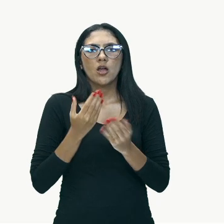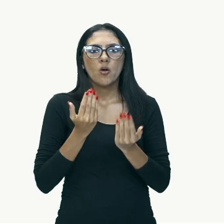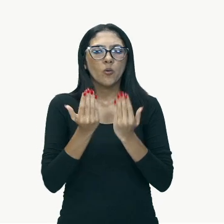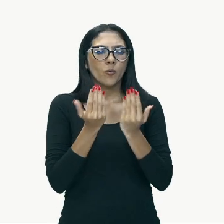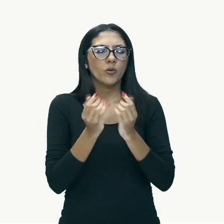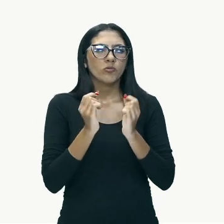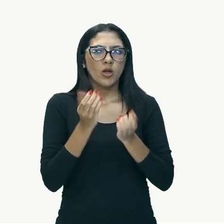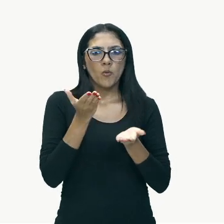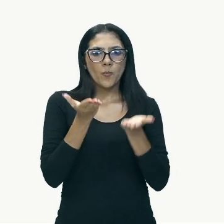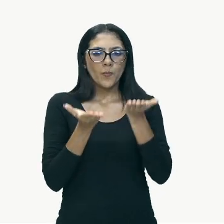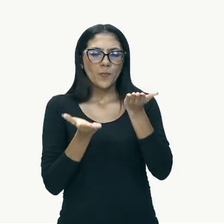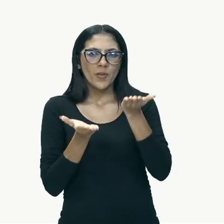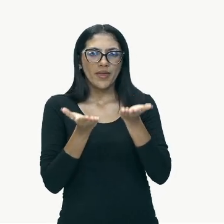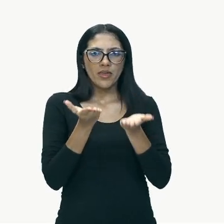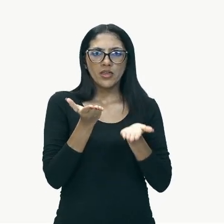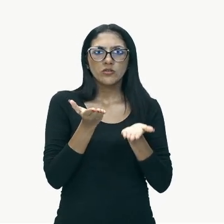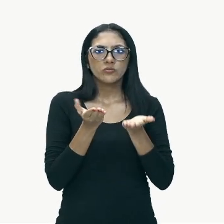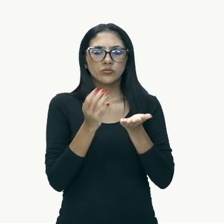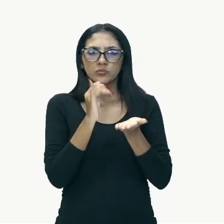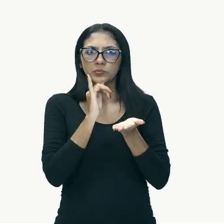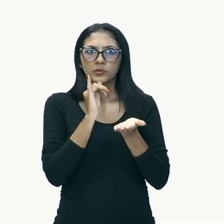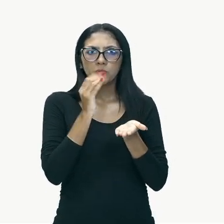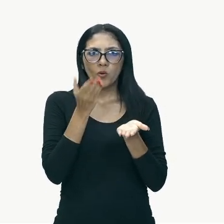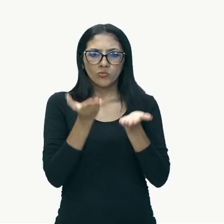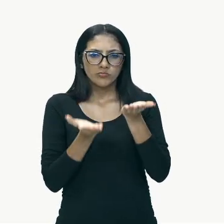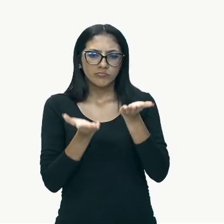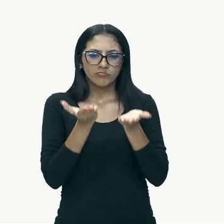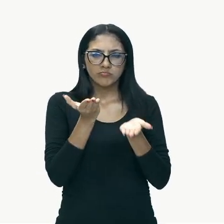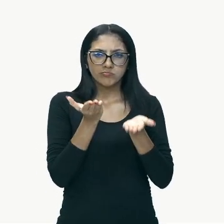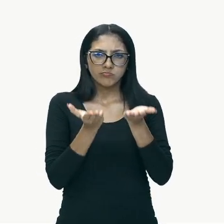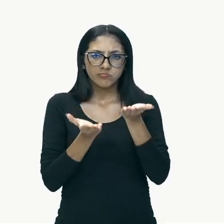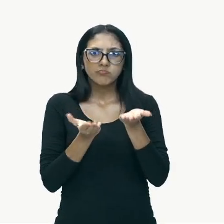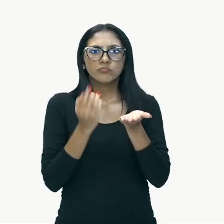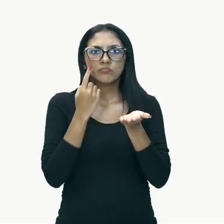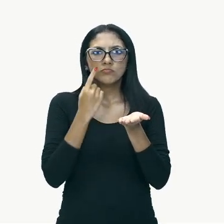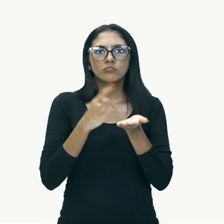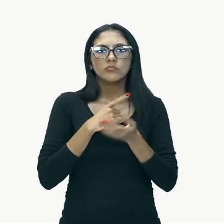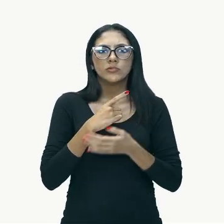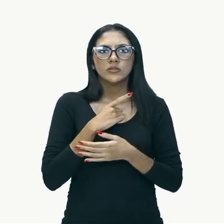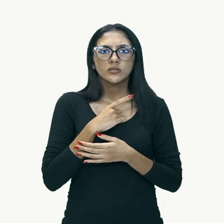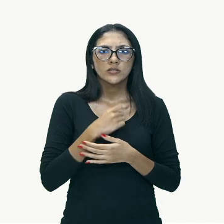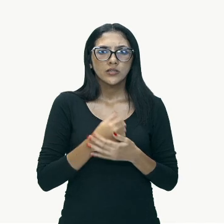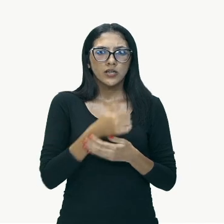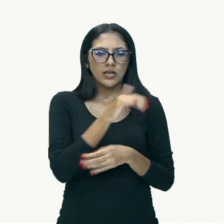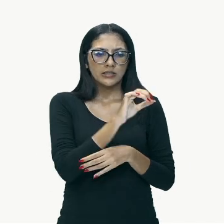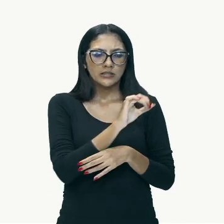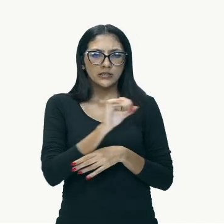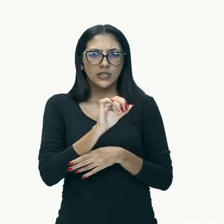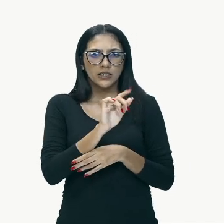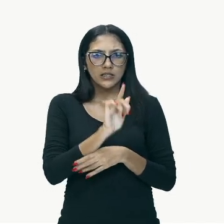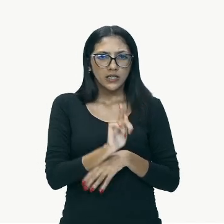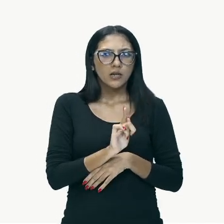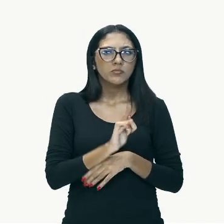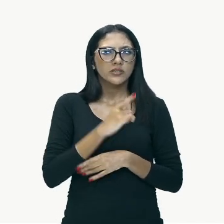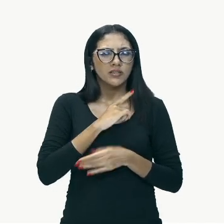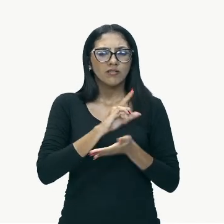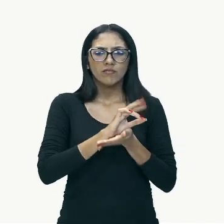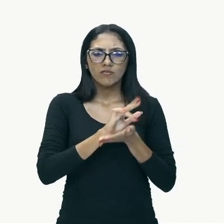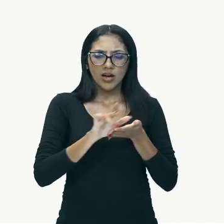em um determinado recipiente e colocamos 100 gramas dele, significa que nós temos em 100 gramas várias moléculas